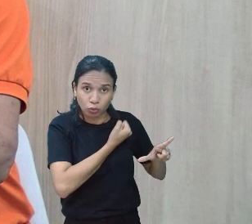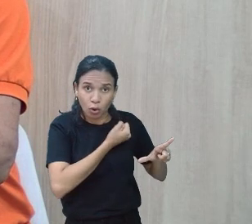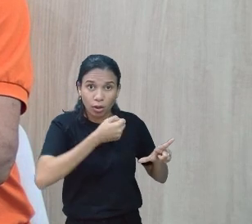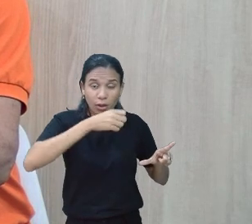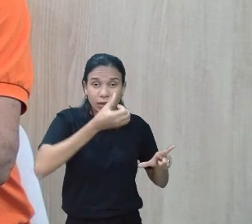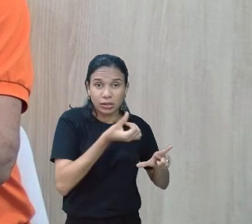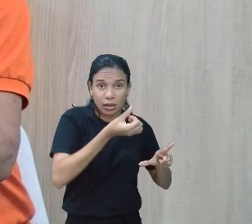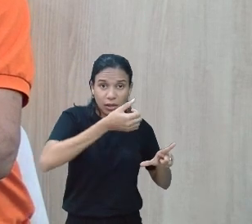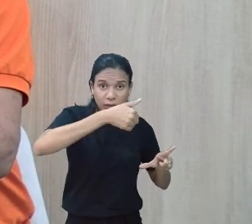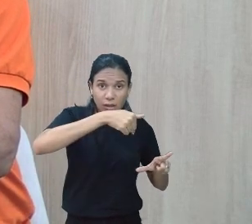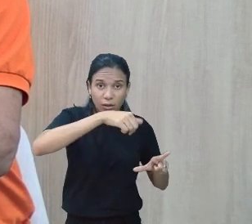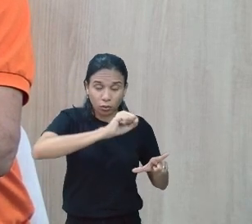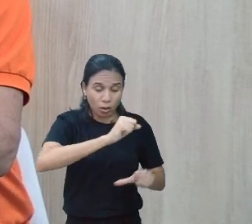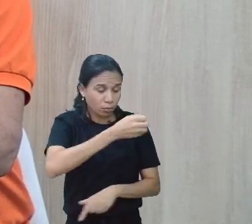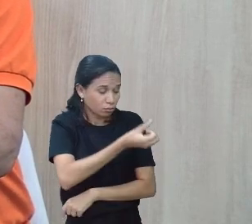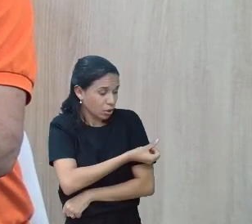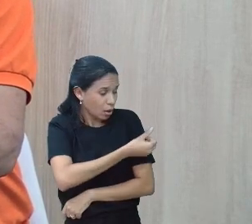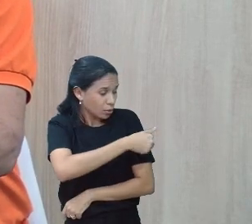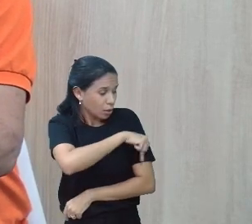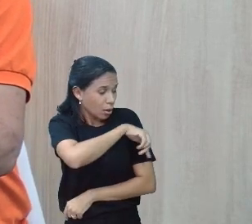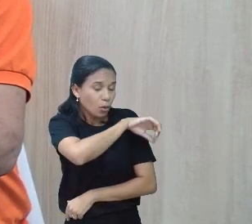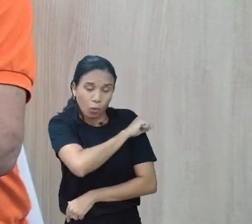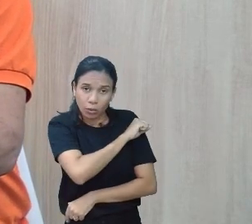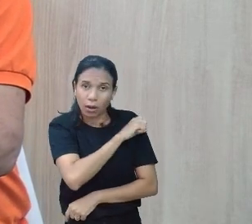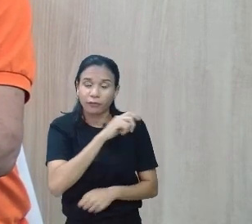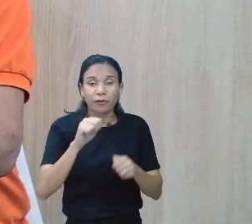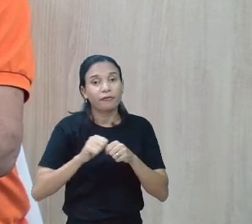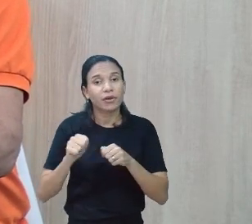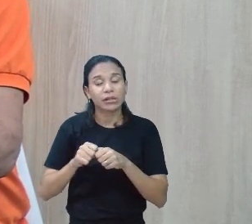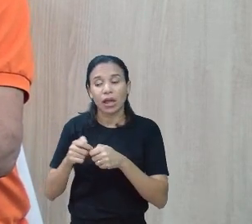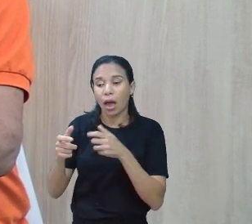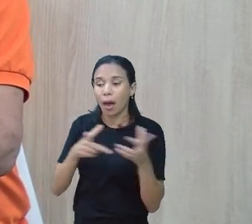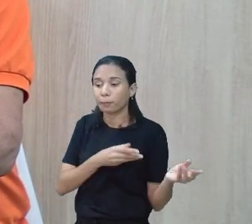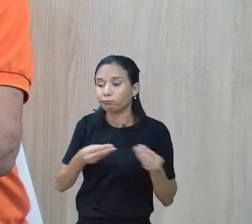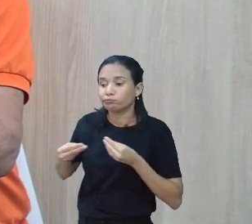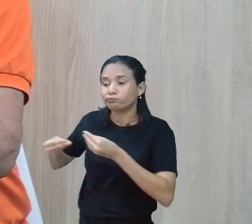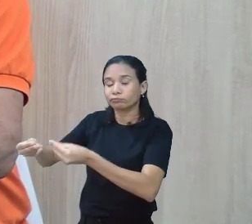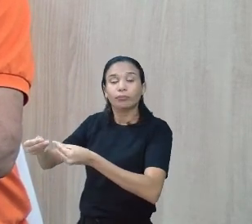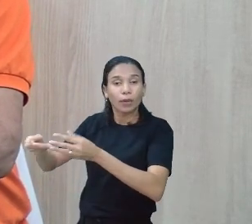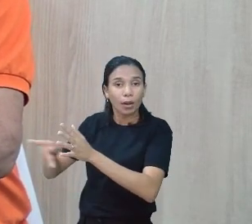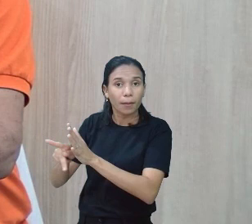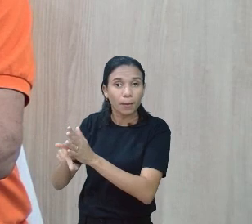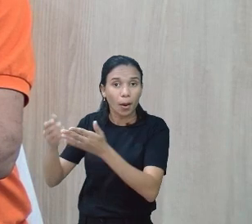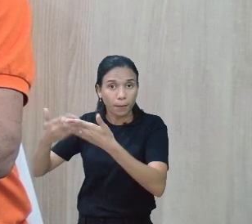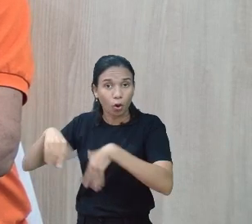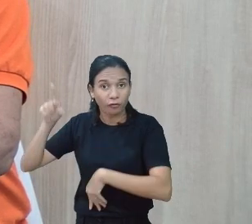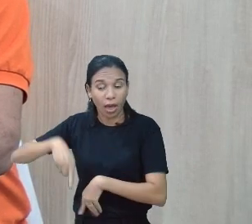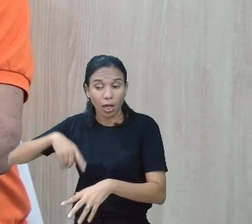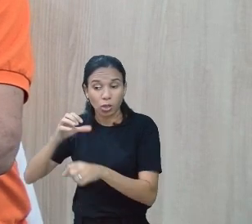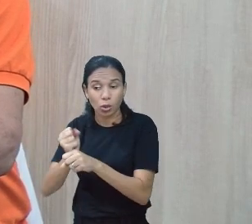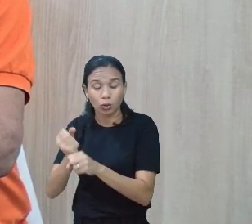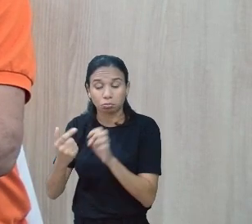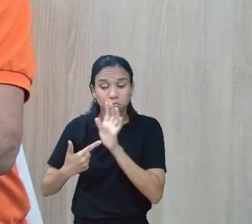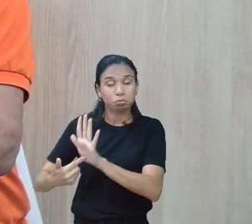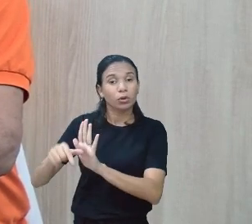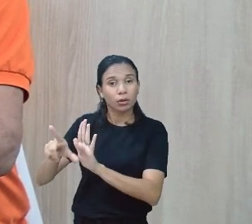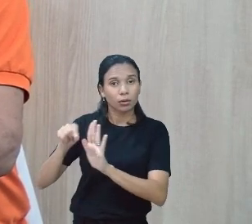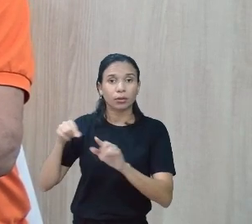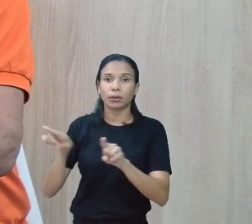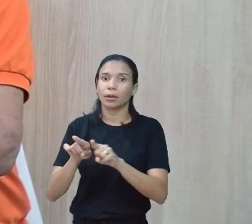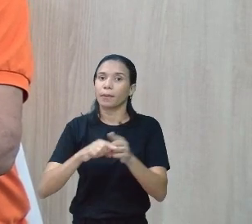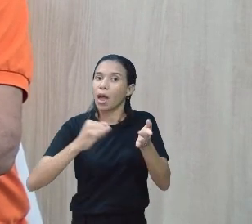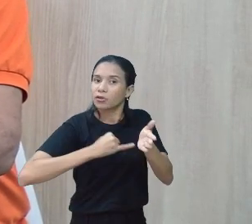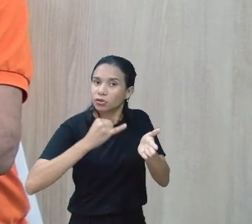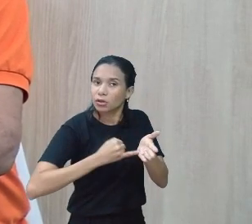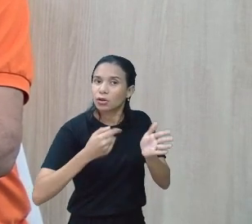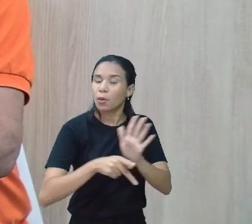8º ano, né? Que a seleção vai ser por nota, né? Então, não esqueça de fazer isso e se inscrever no IF, tá